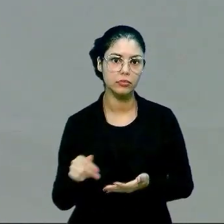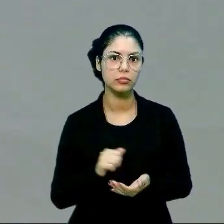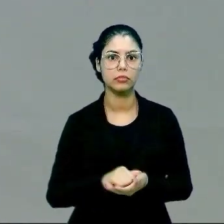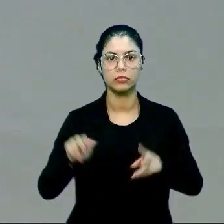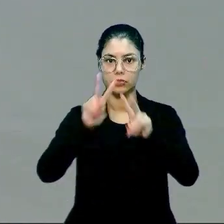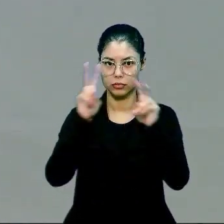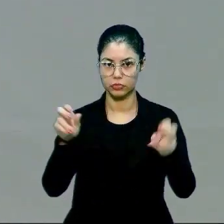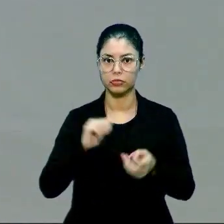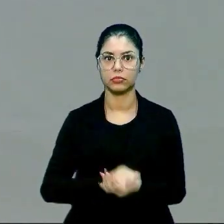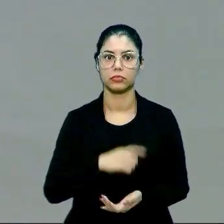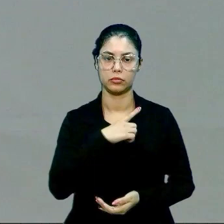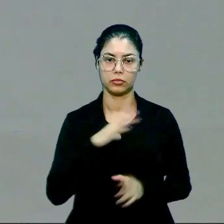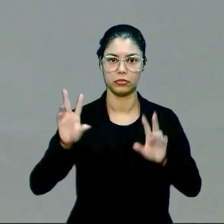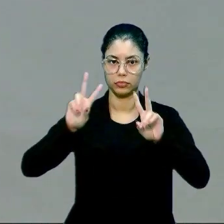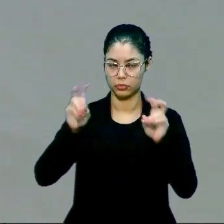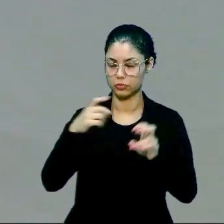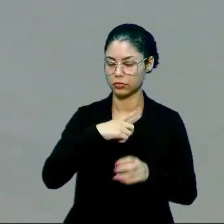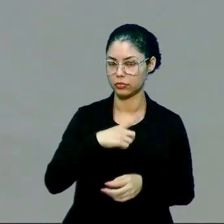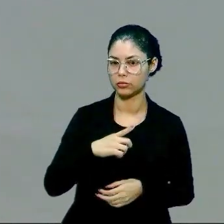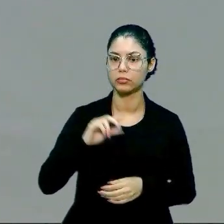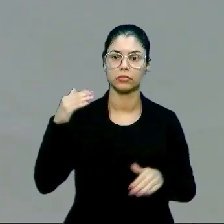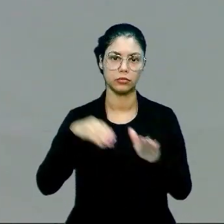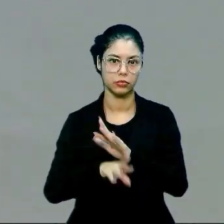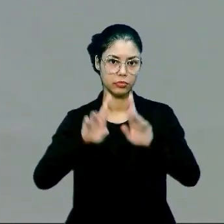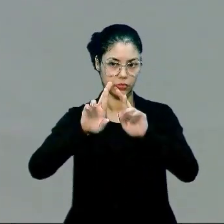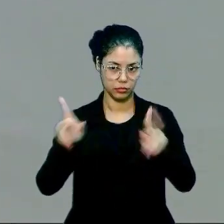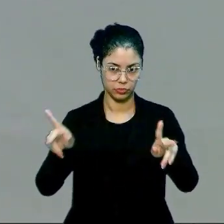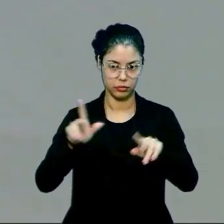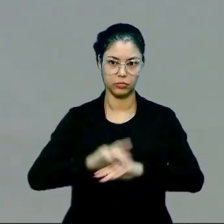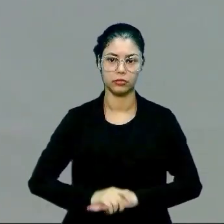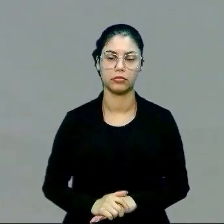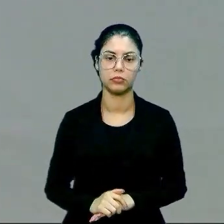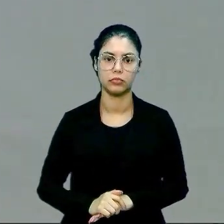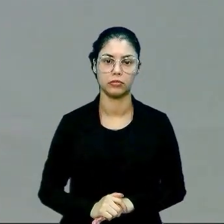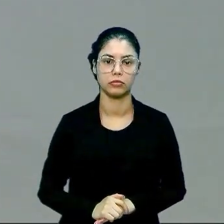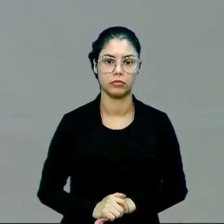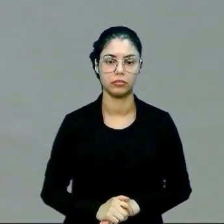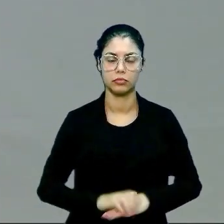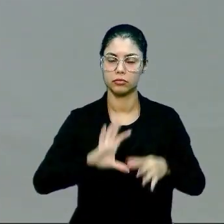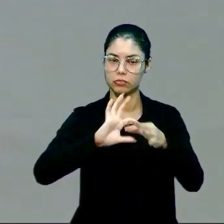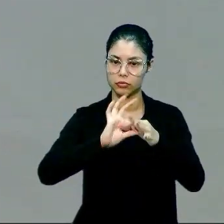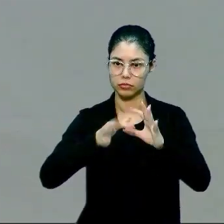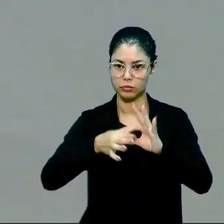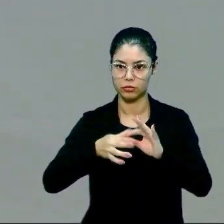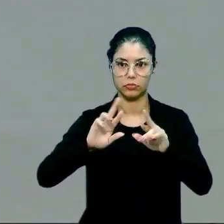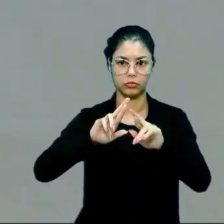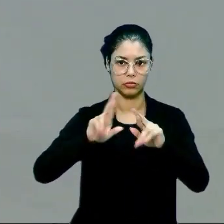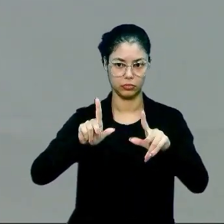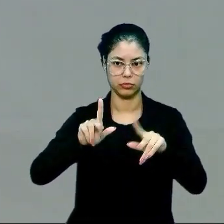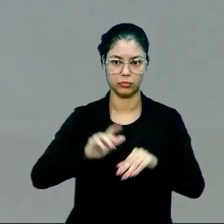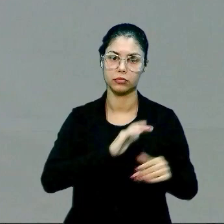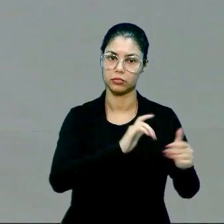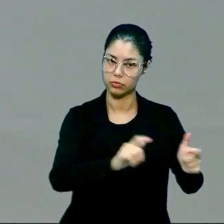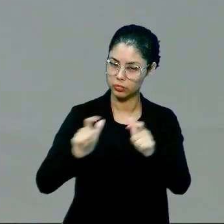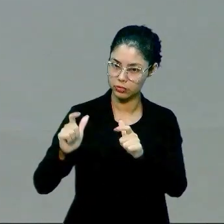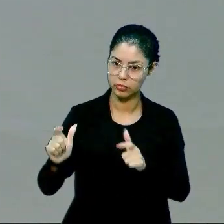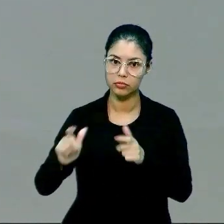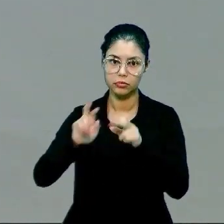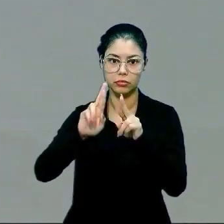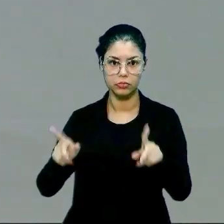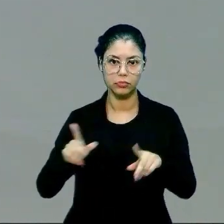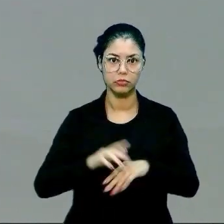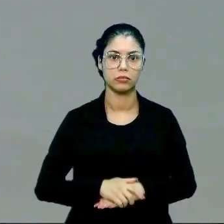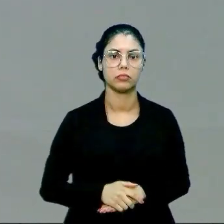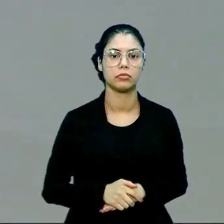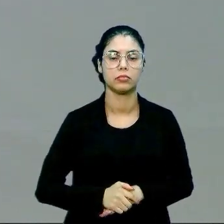diversos assuntos que são abordados de formas diferentes, em contextos diferentes, em ambientações